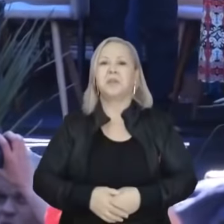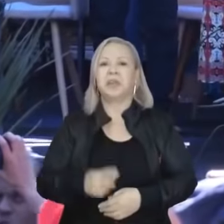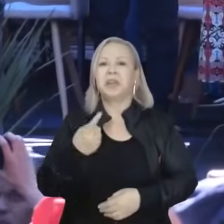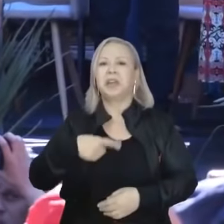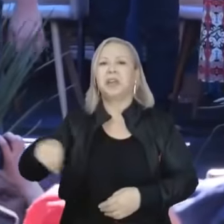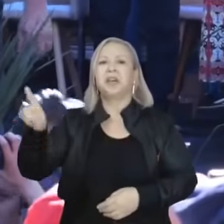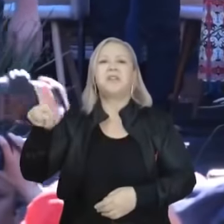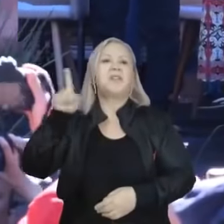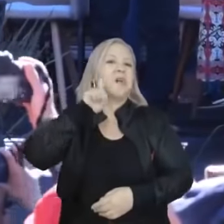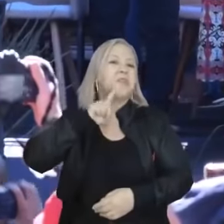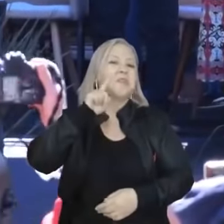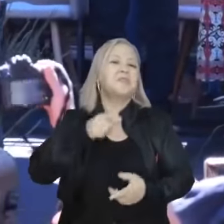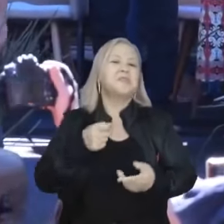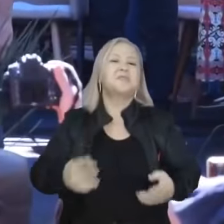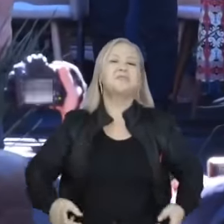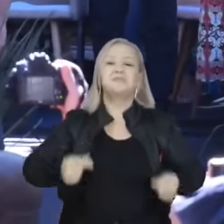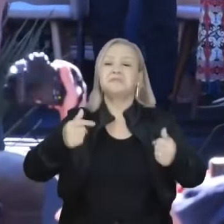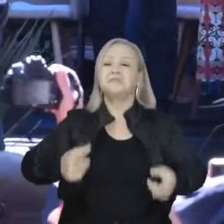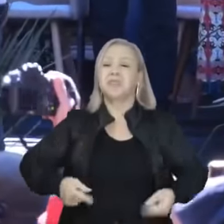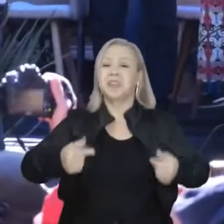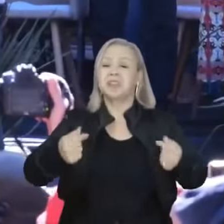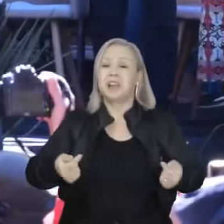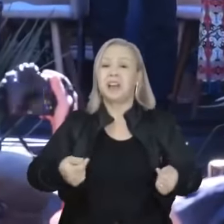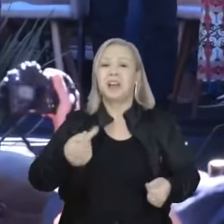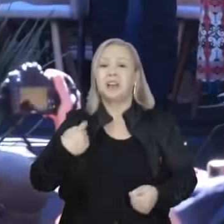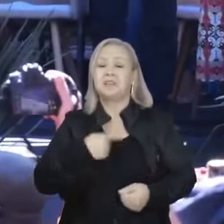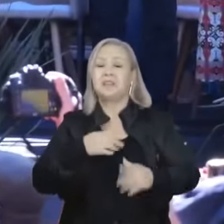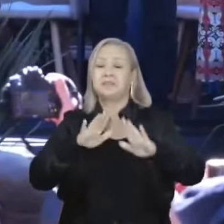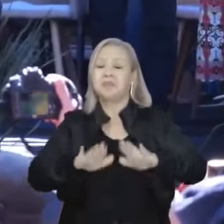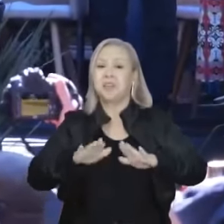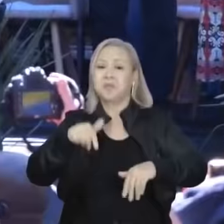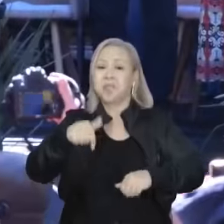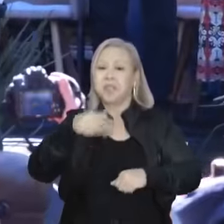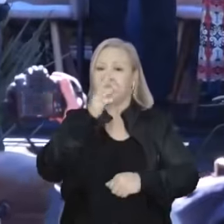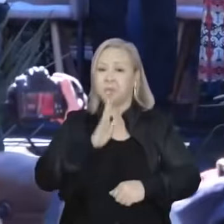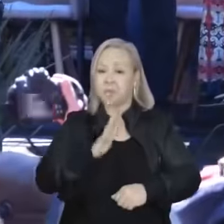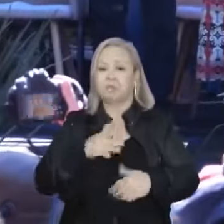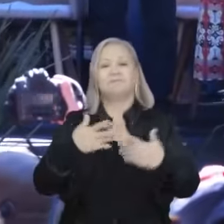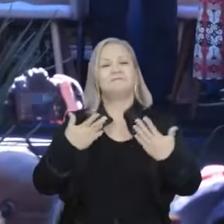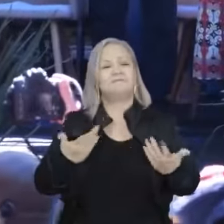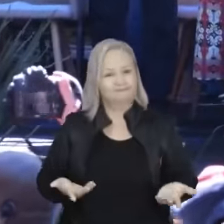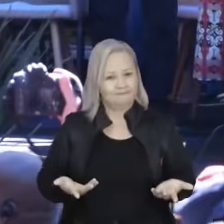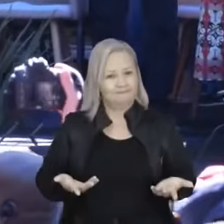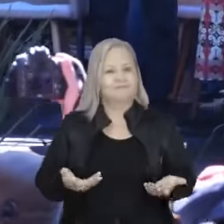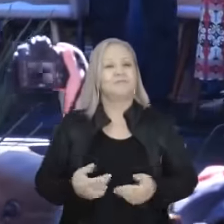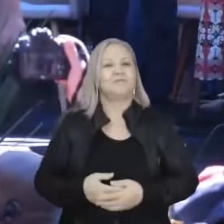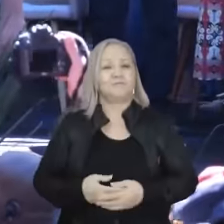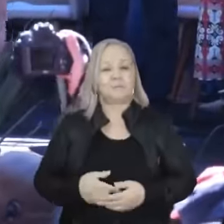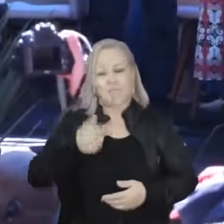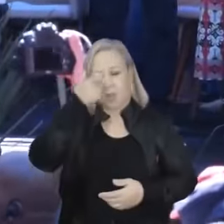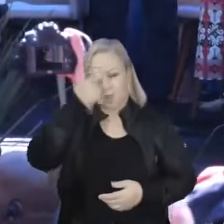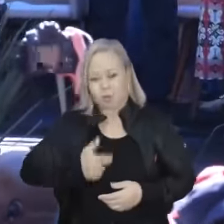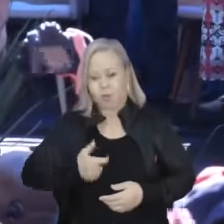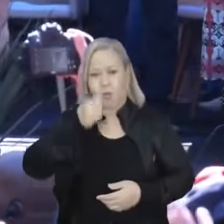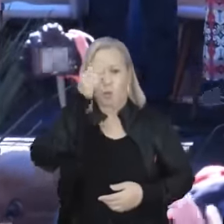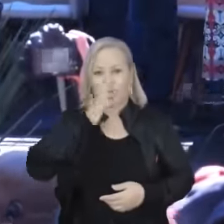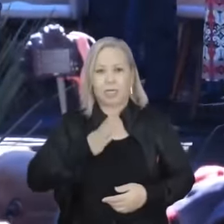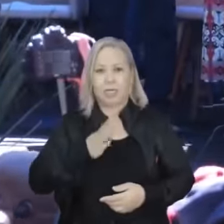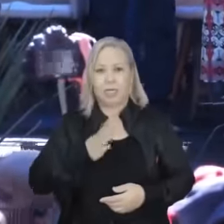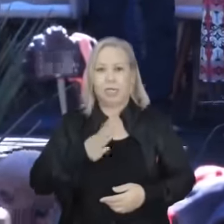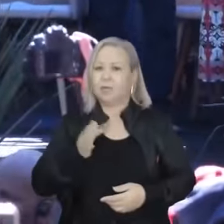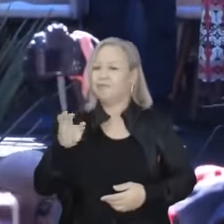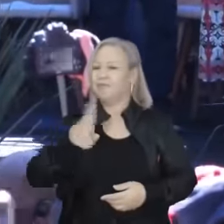deles. E nós ficamos aqui no Brasil. Portanto, gente, eu sou brasileiro e não desisto